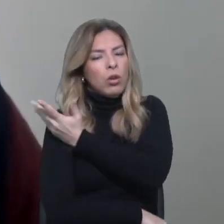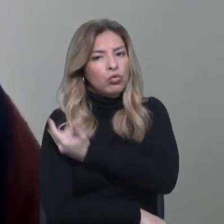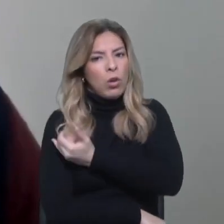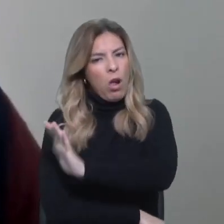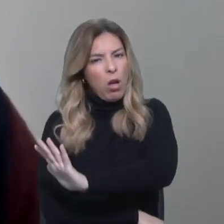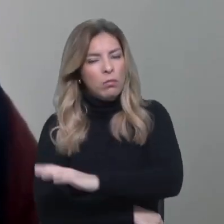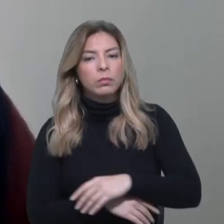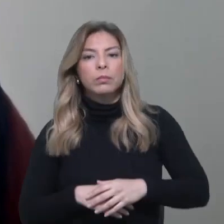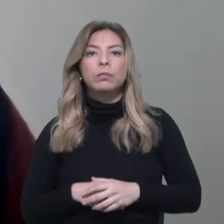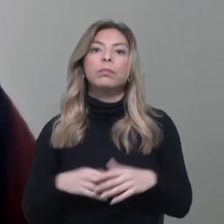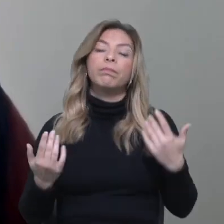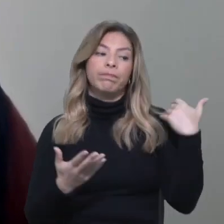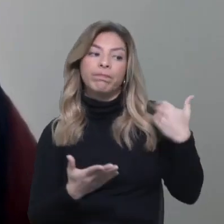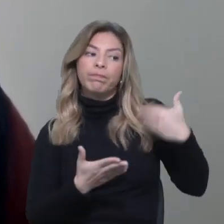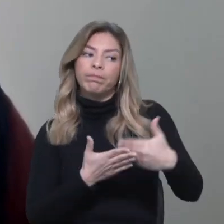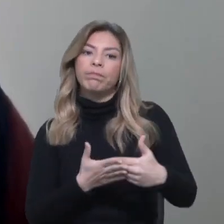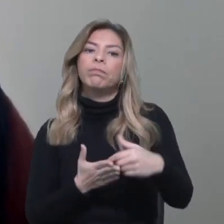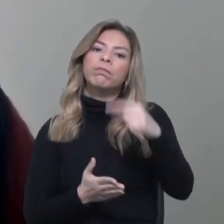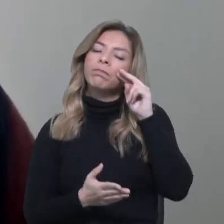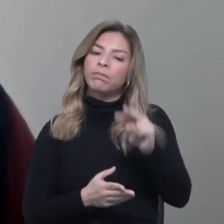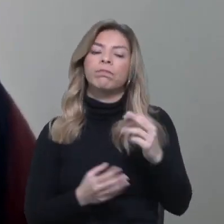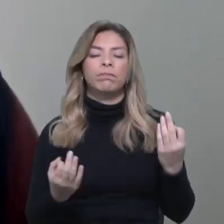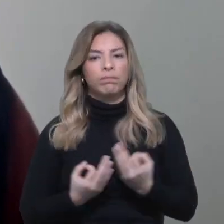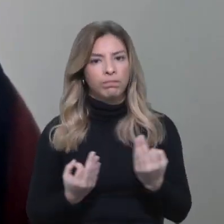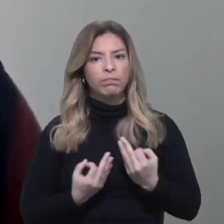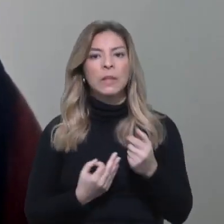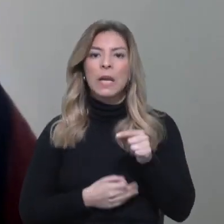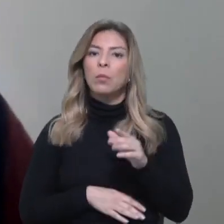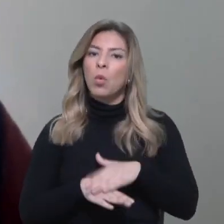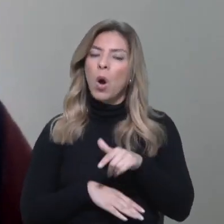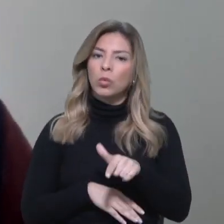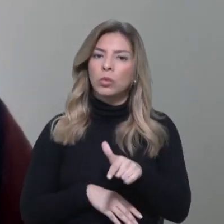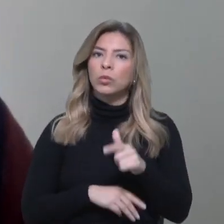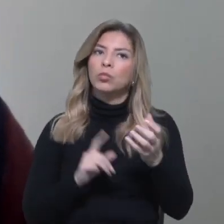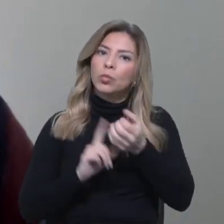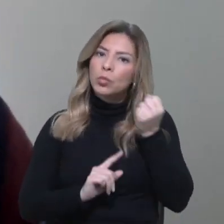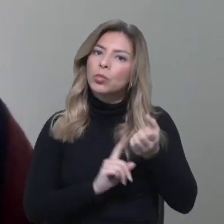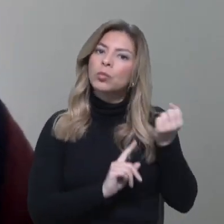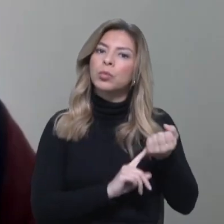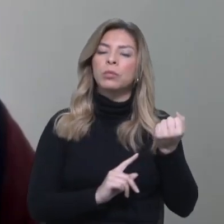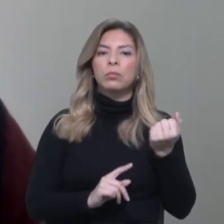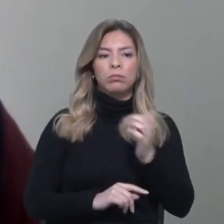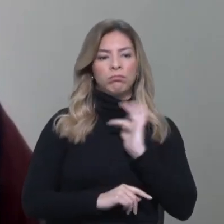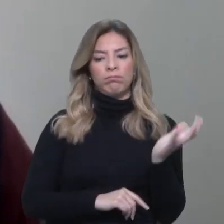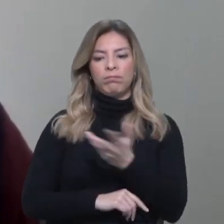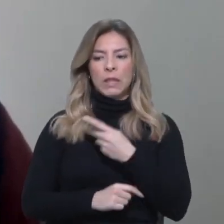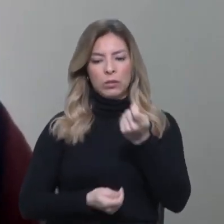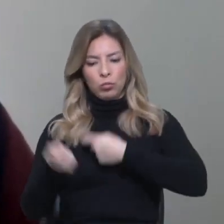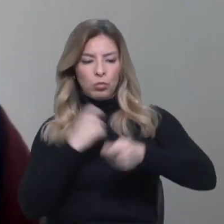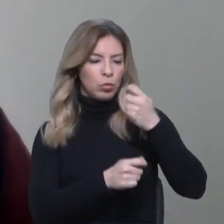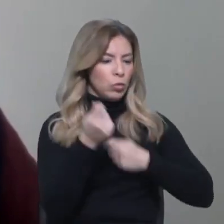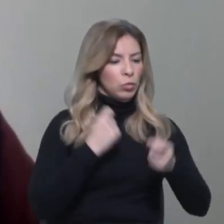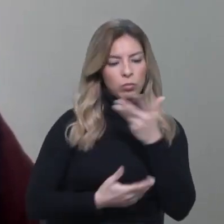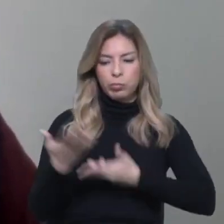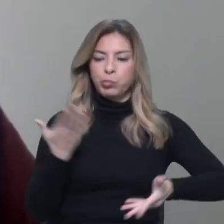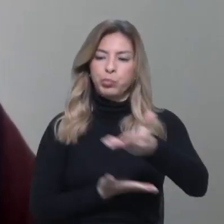Os últimos desenvolvimentos dizem respeito àquilo que é a concretização de uma natureza um pouco transacional da política